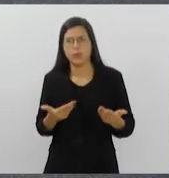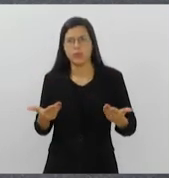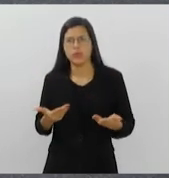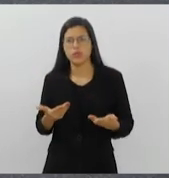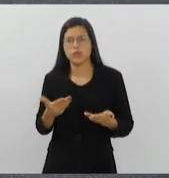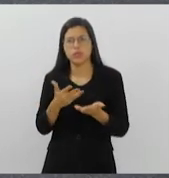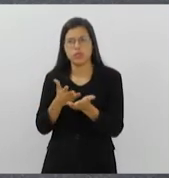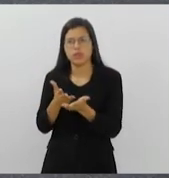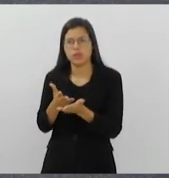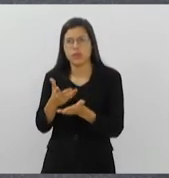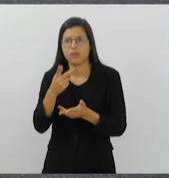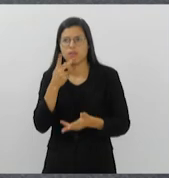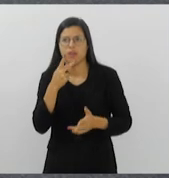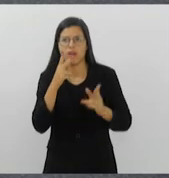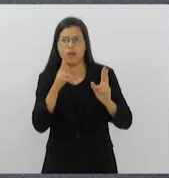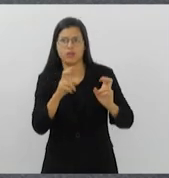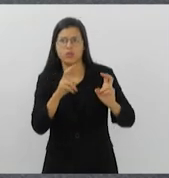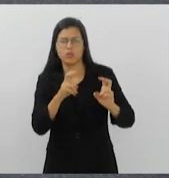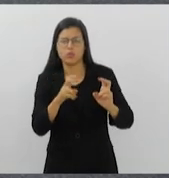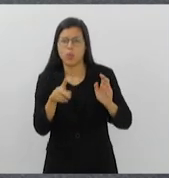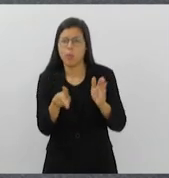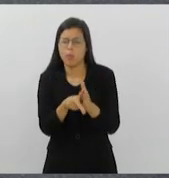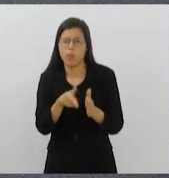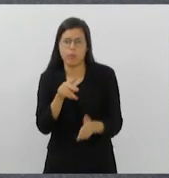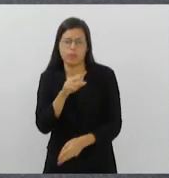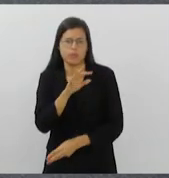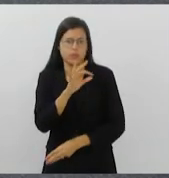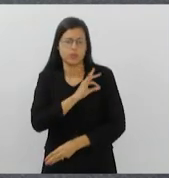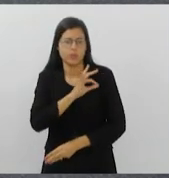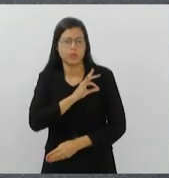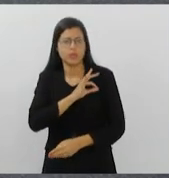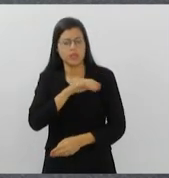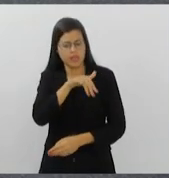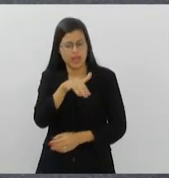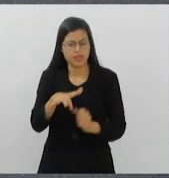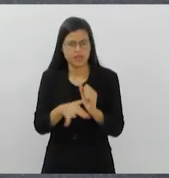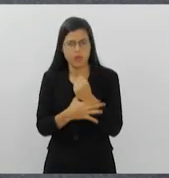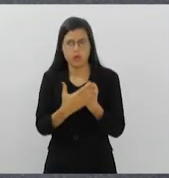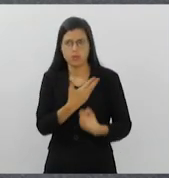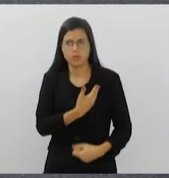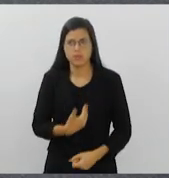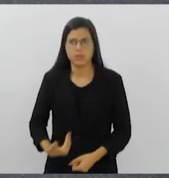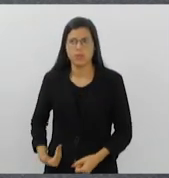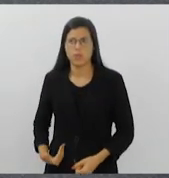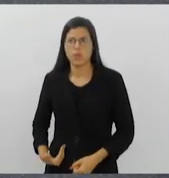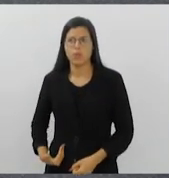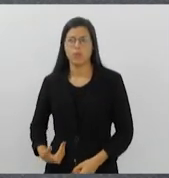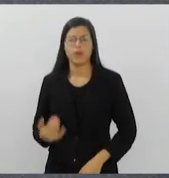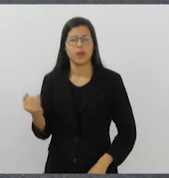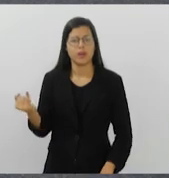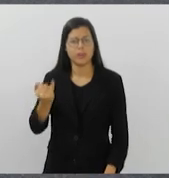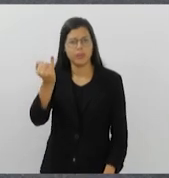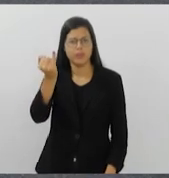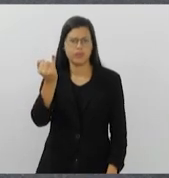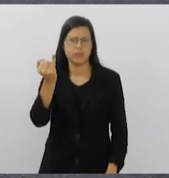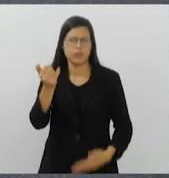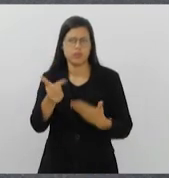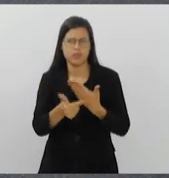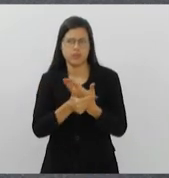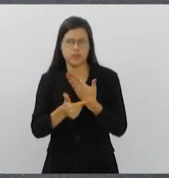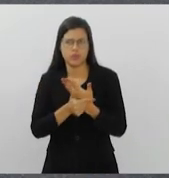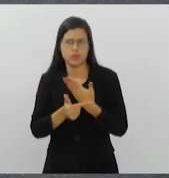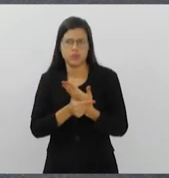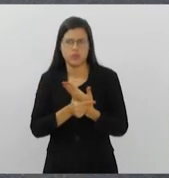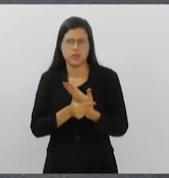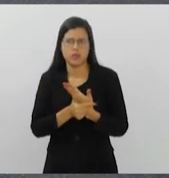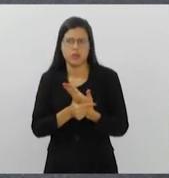levantando assunto dos agentes civis de segurança pública que prestavam um serviço de princípio e importantíssima função dentro do